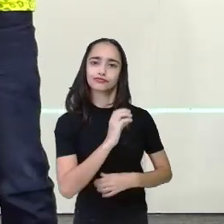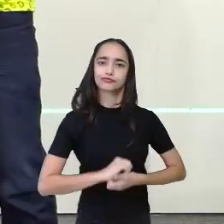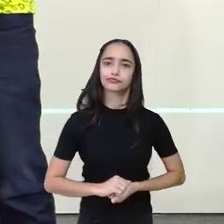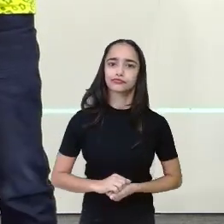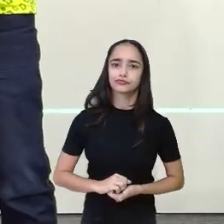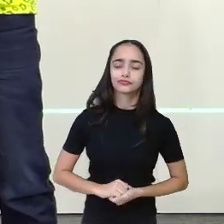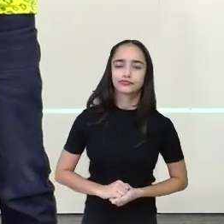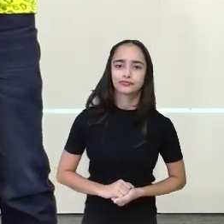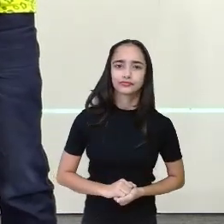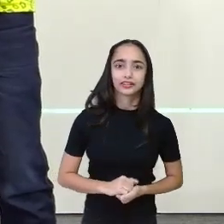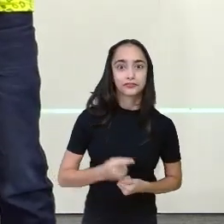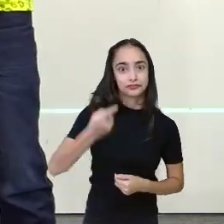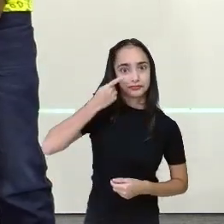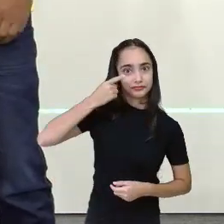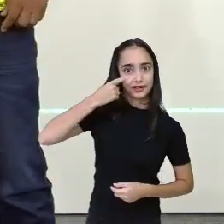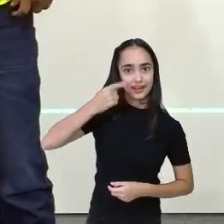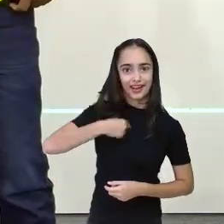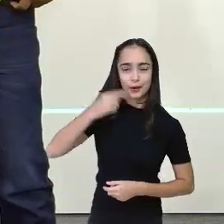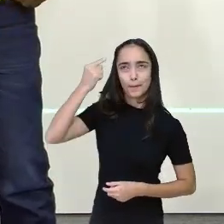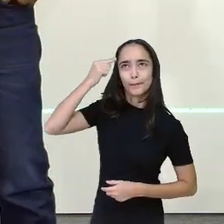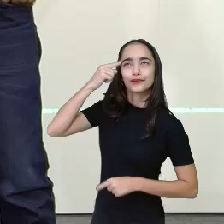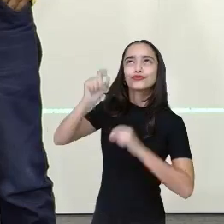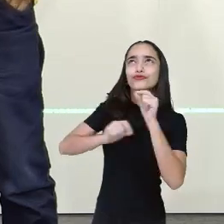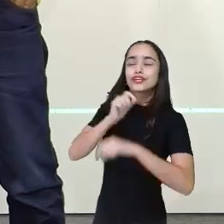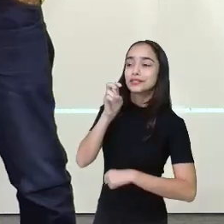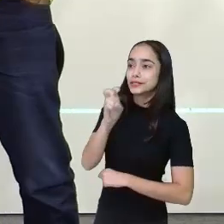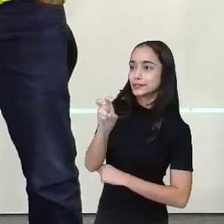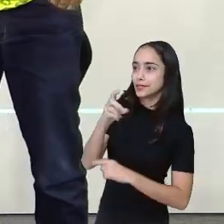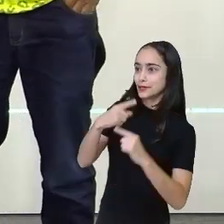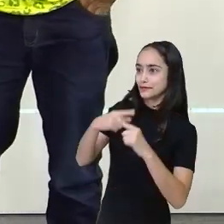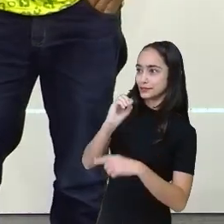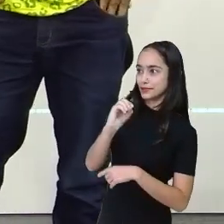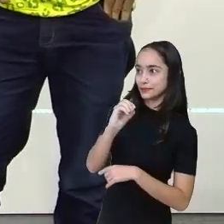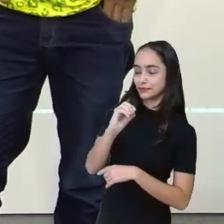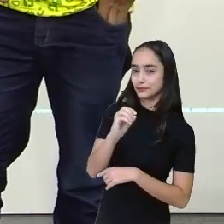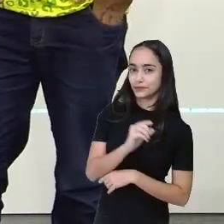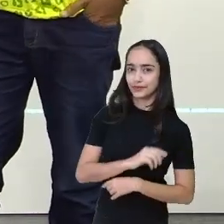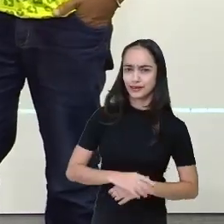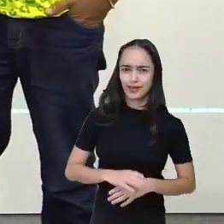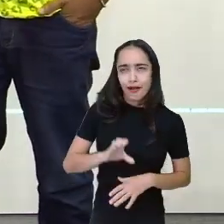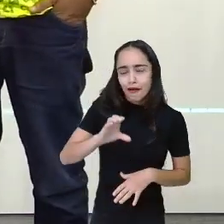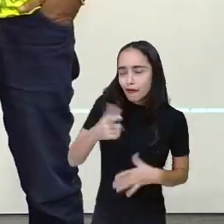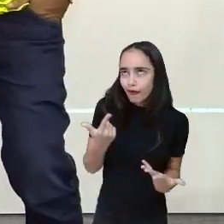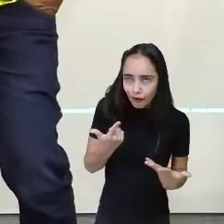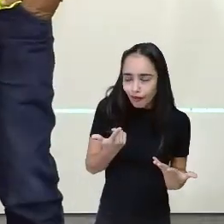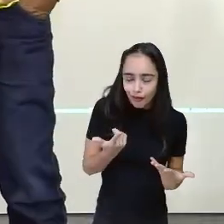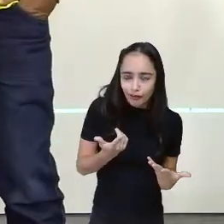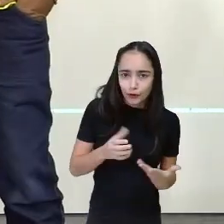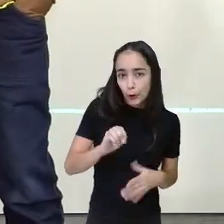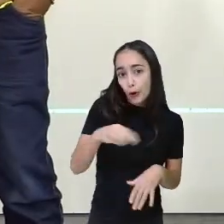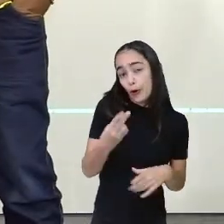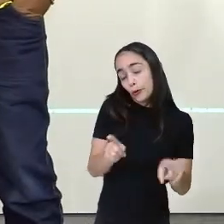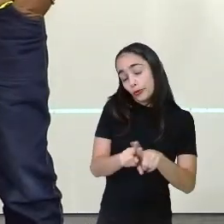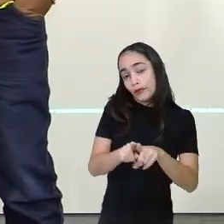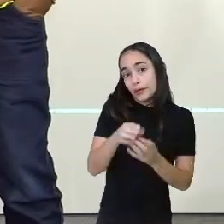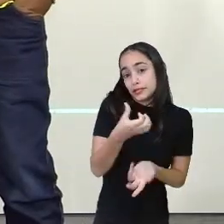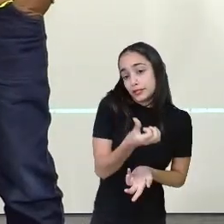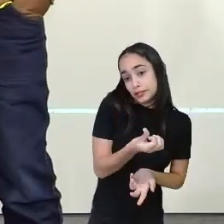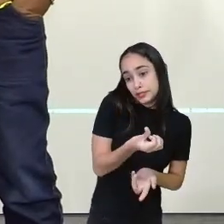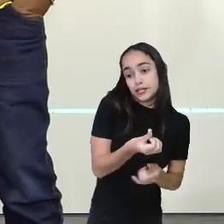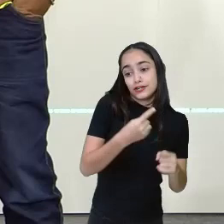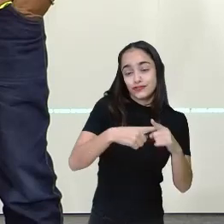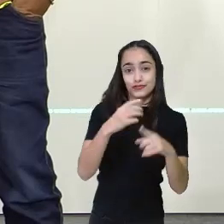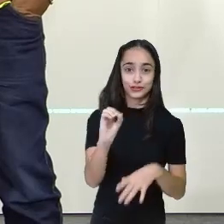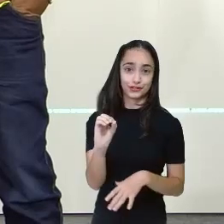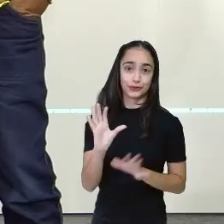tá vendo? Eu estava pensando em 5-0, mas aí 5? Professora. Claro, 5-0 ou 6-0, já que a gente está em busca do Hexa,